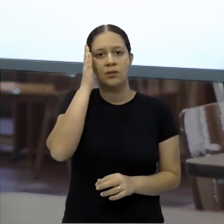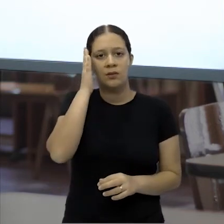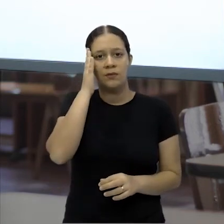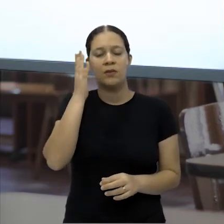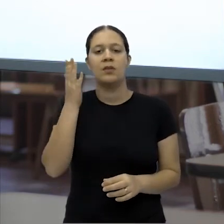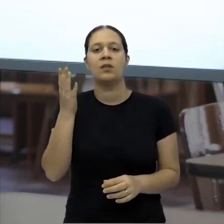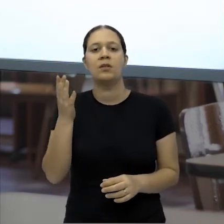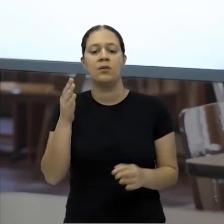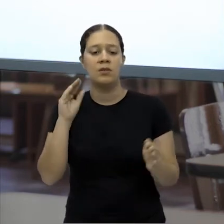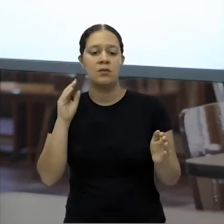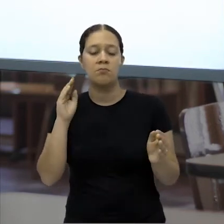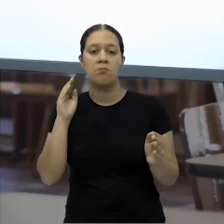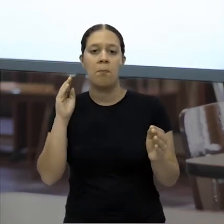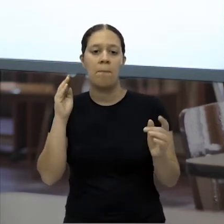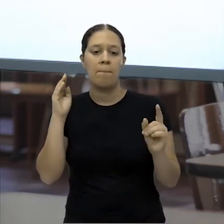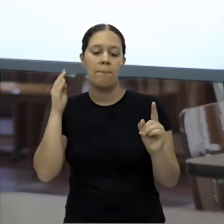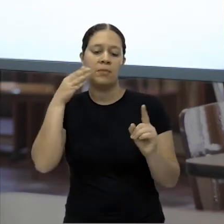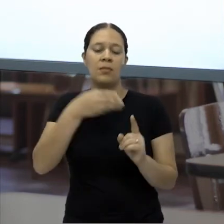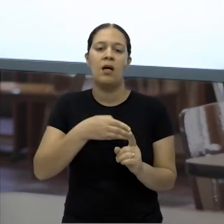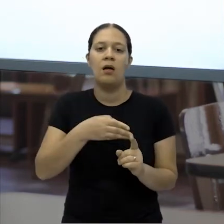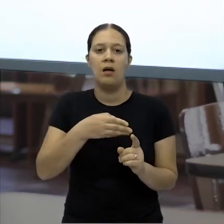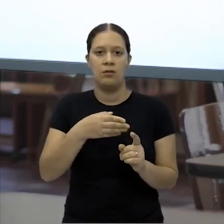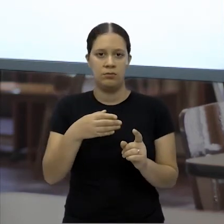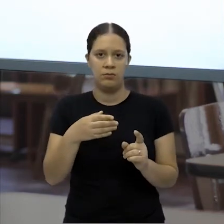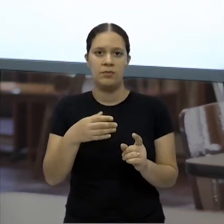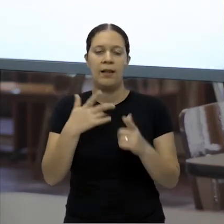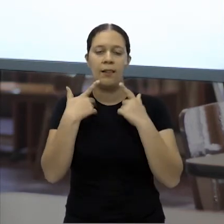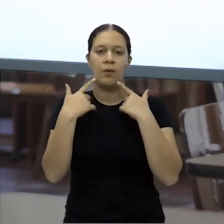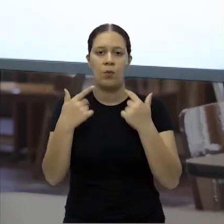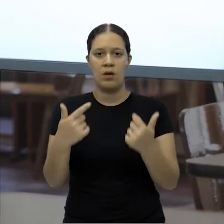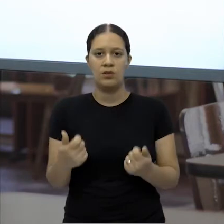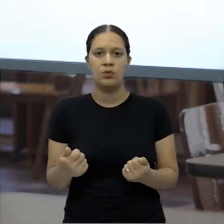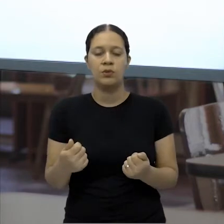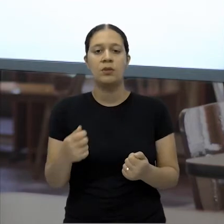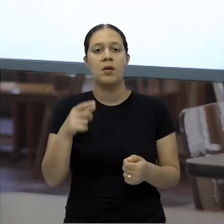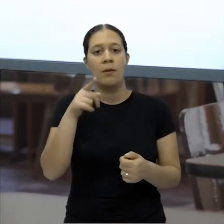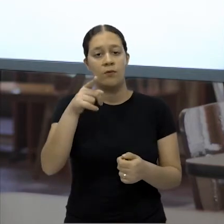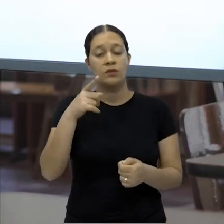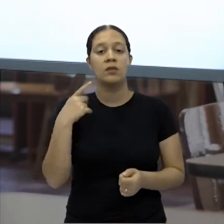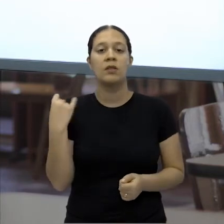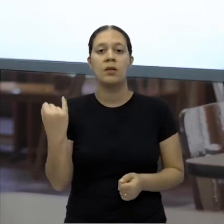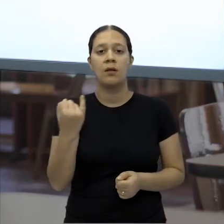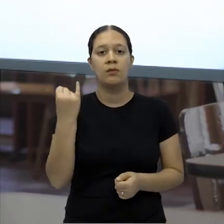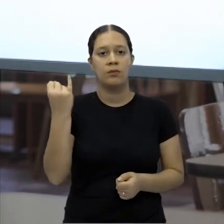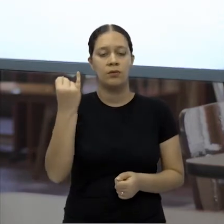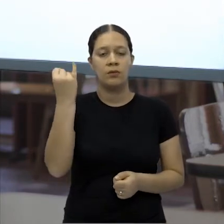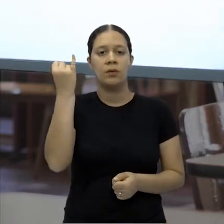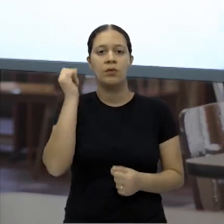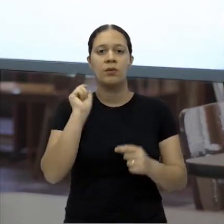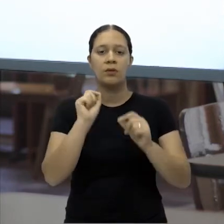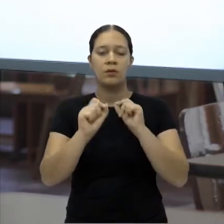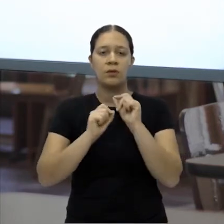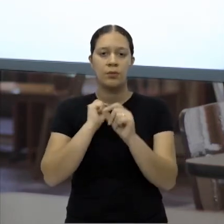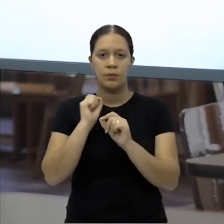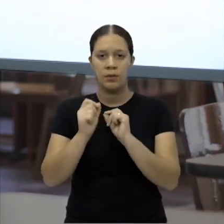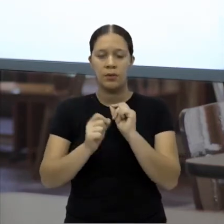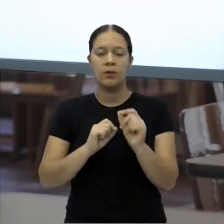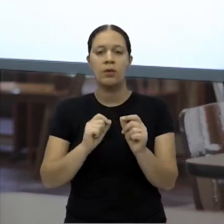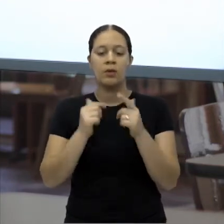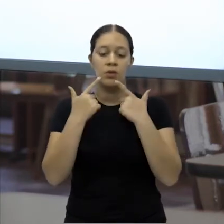ciência específica da língua e da linguagem. Entendem? Mas para vocês é importante que vocês saibam